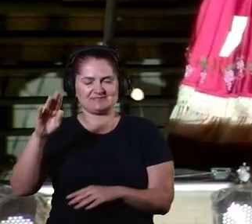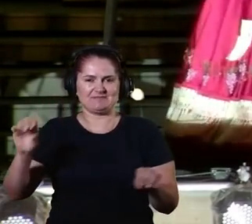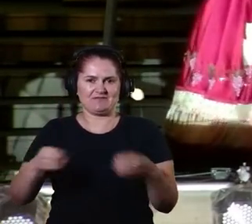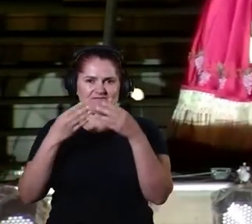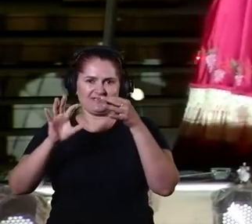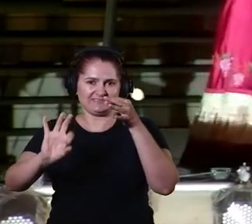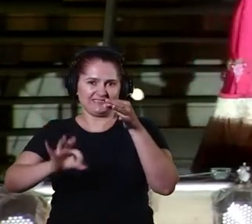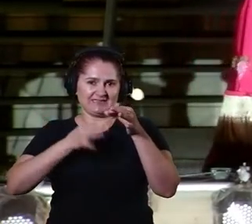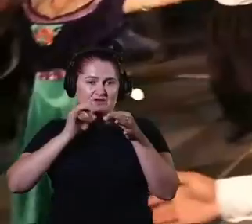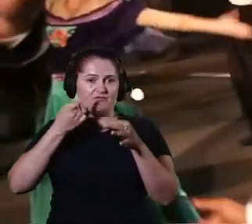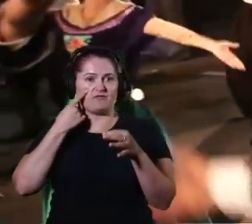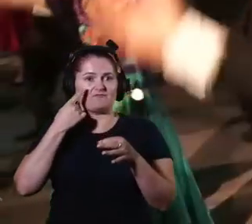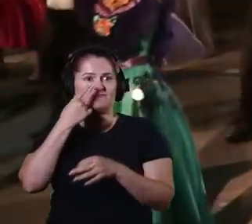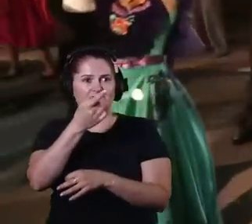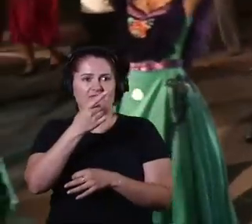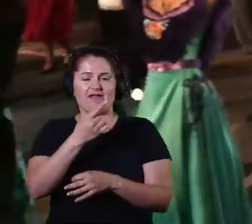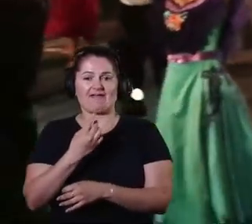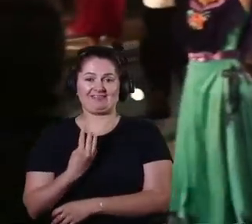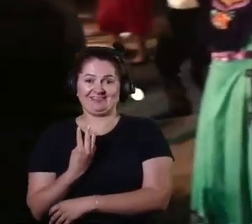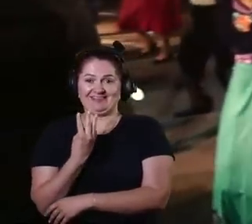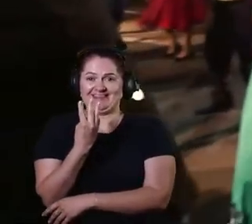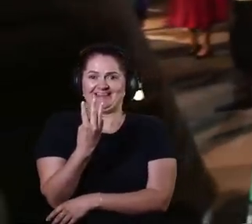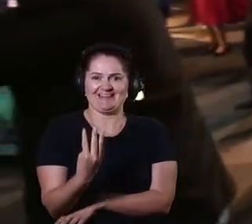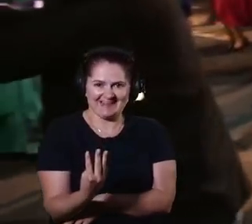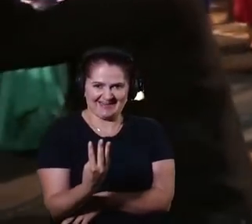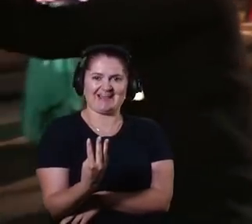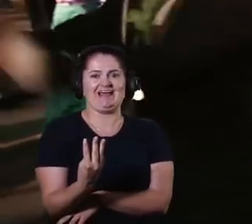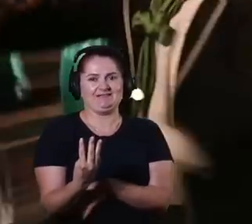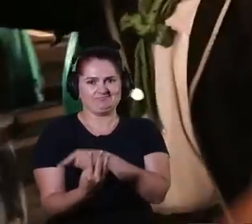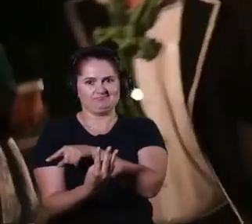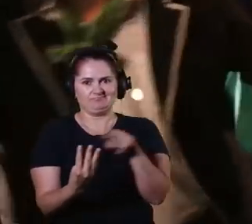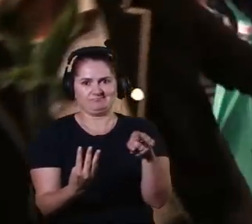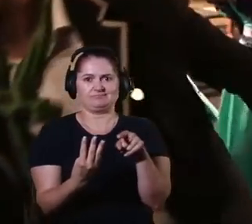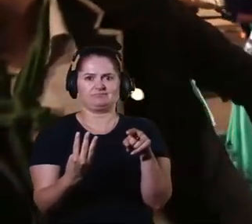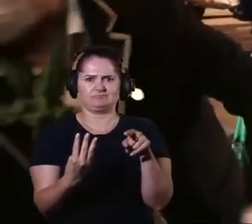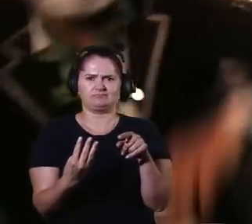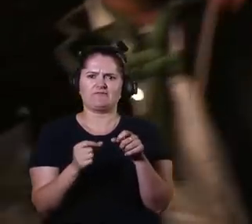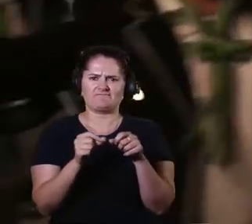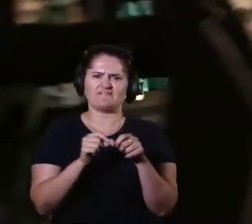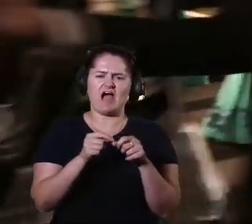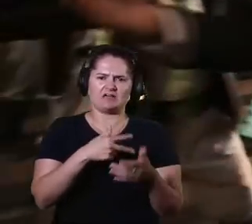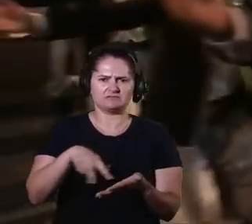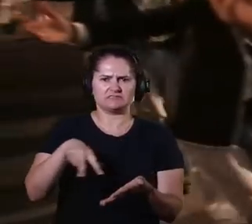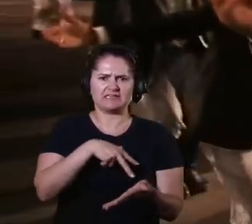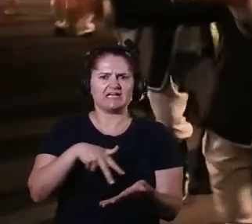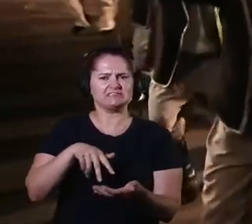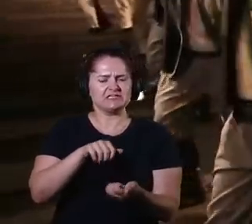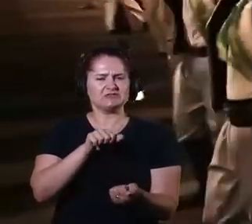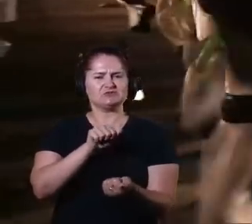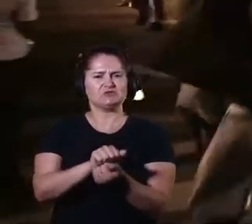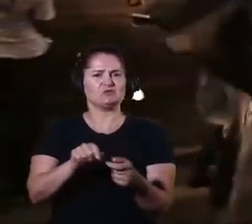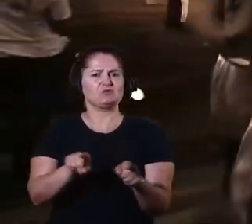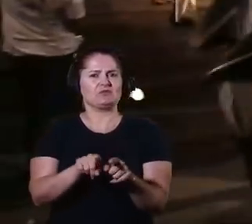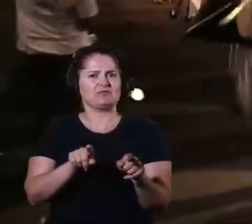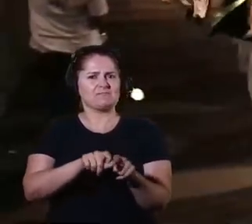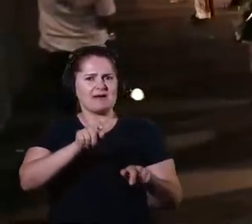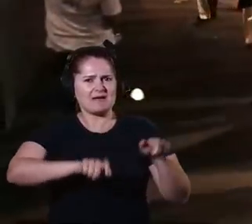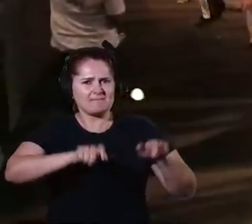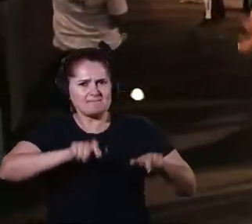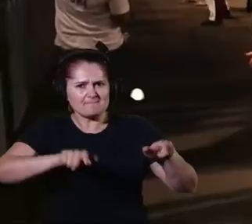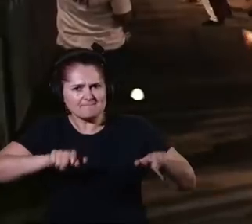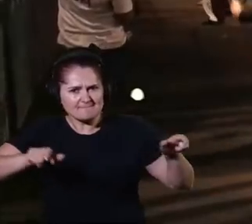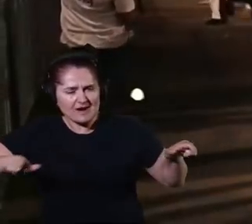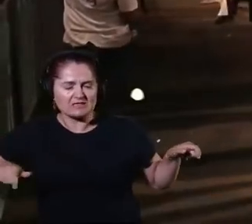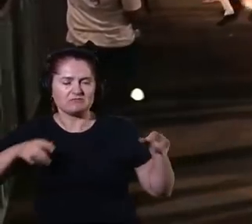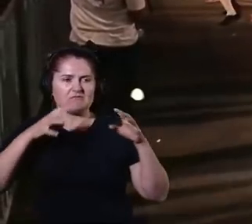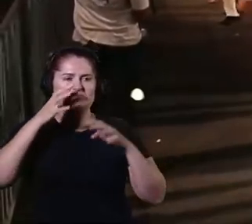ver as soberanas e as embaixatrizes aí fazendo a coreografia, né, e o grande público também acompanhando